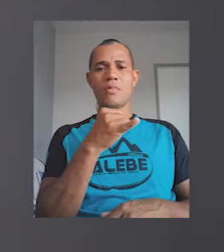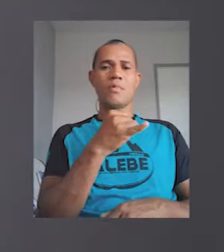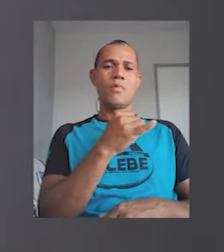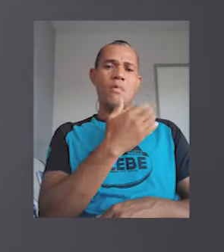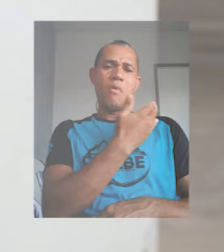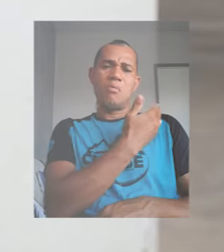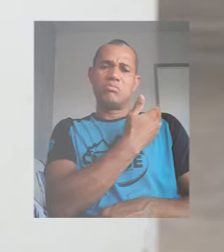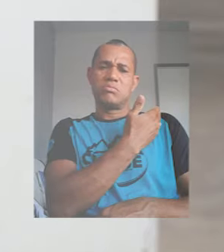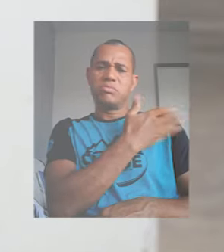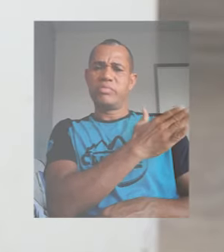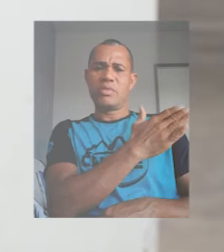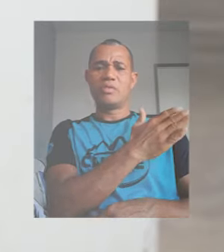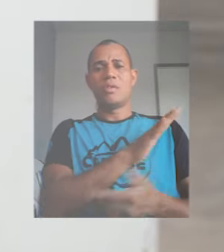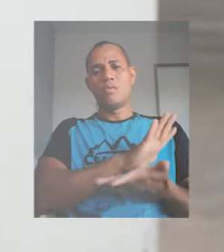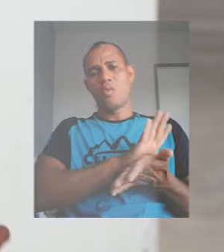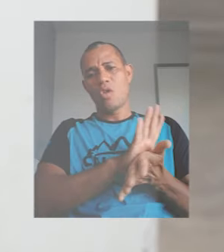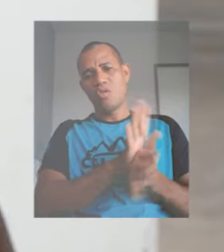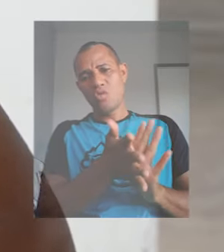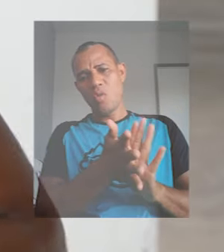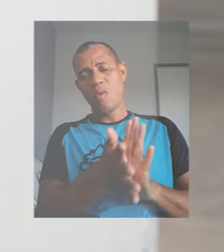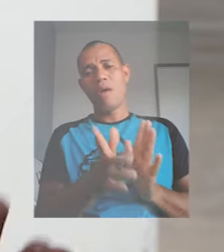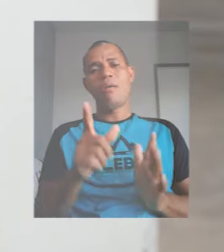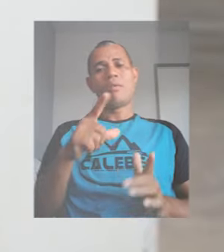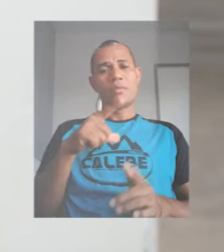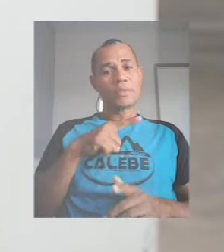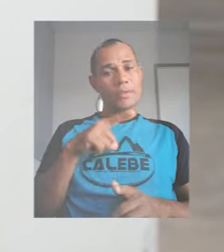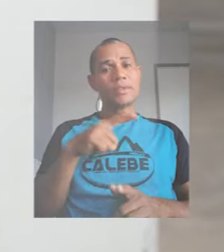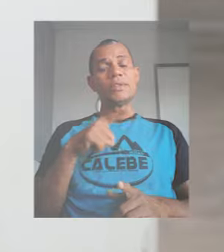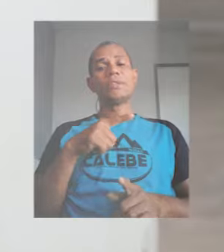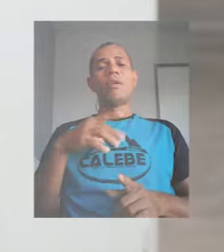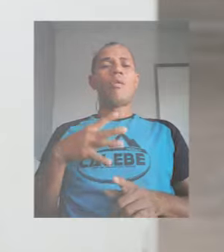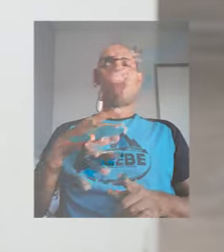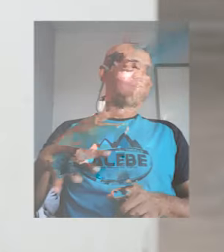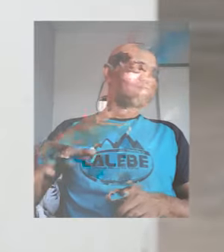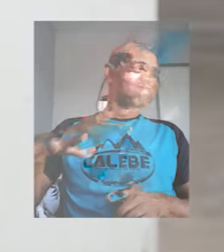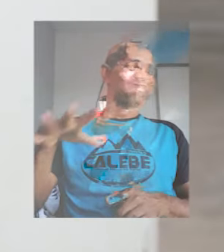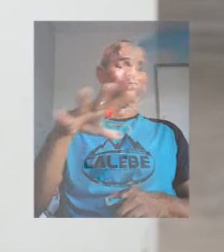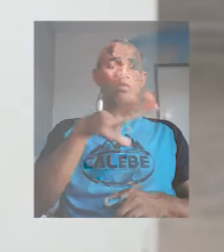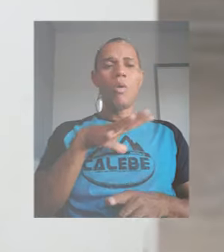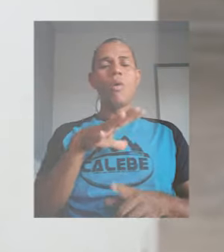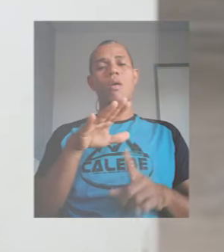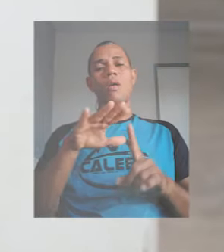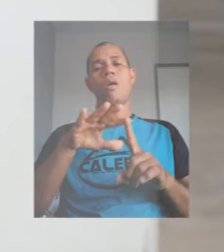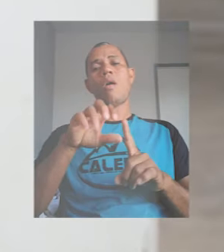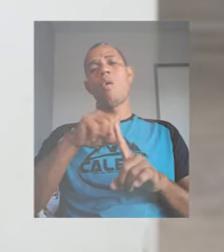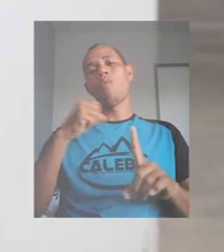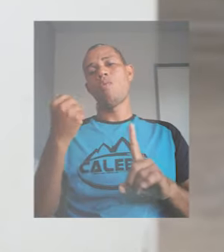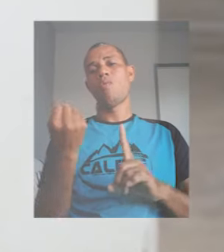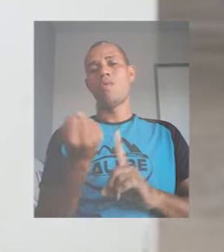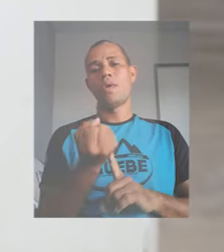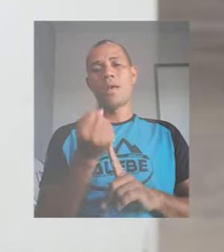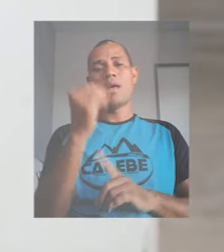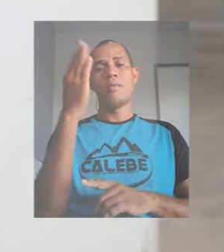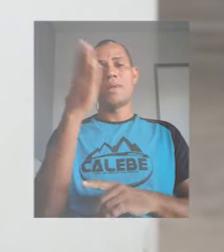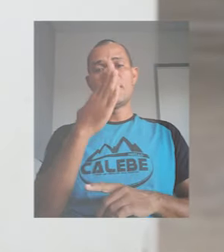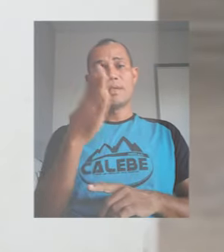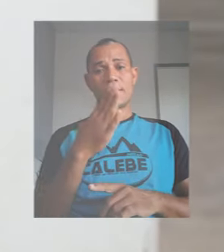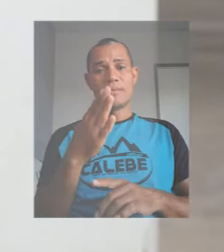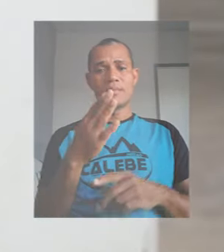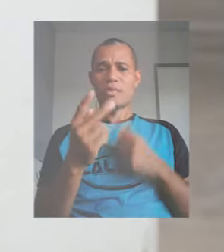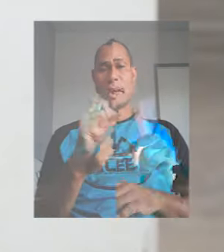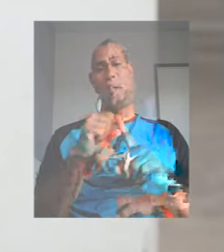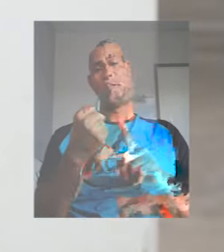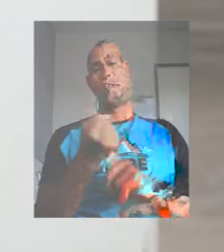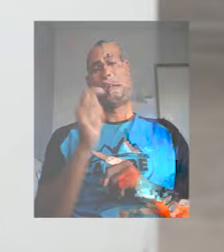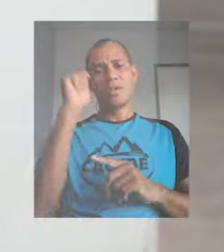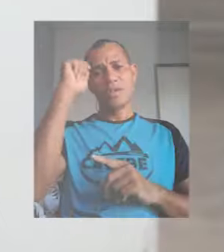o racismo ainda estrutura toda a sociedade brasileira. E eu quero falar de mulheres negras como eu, como a minha